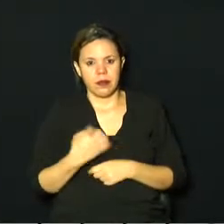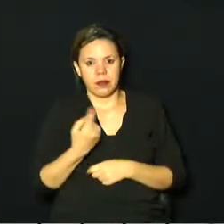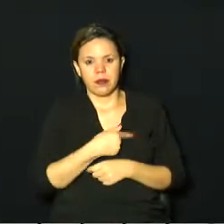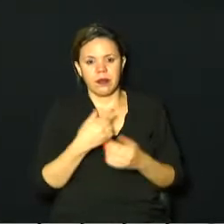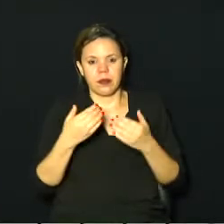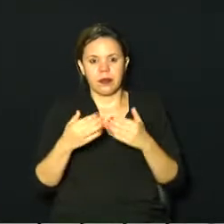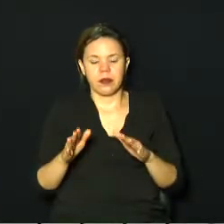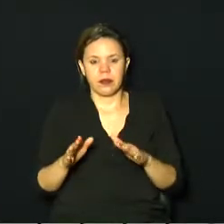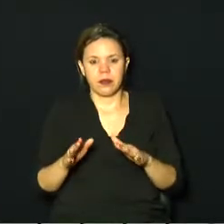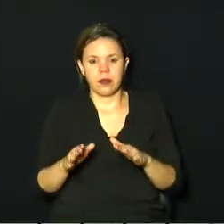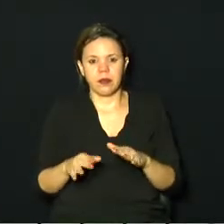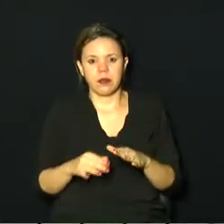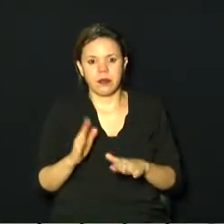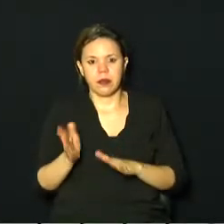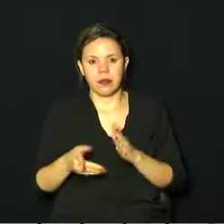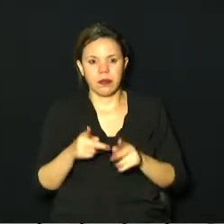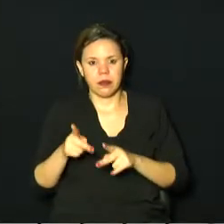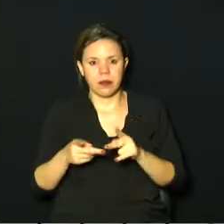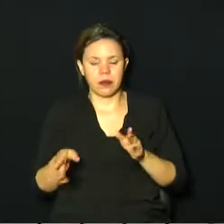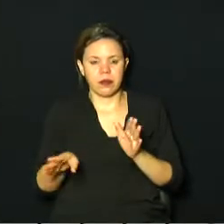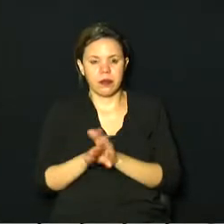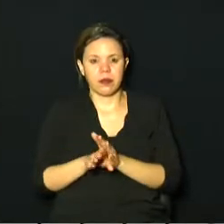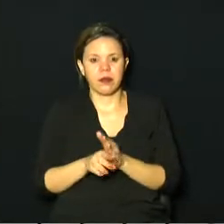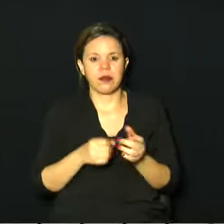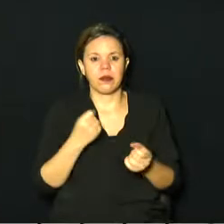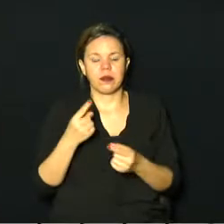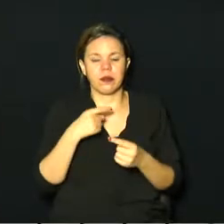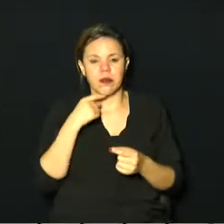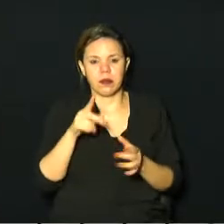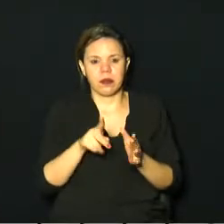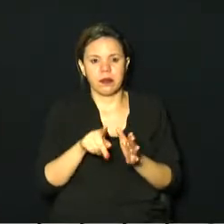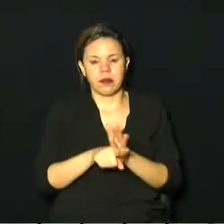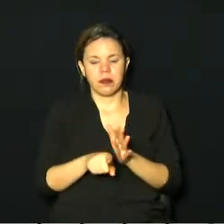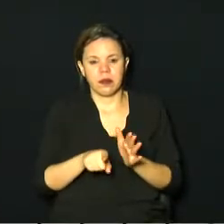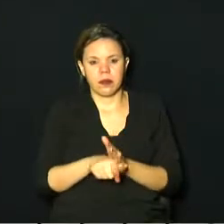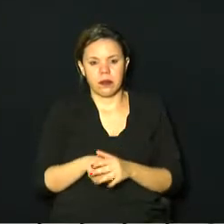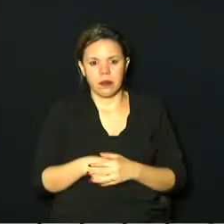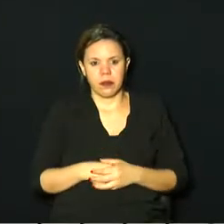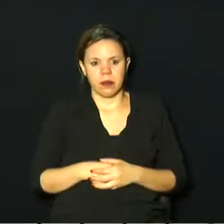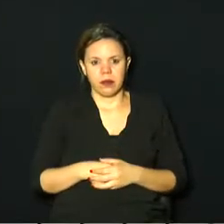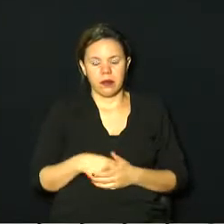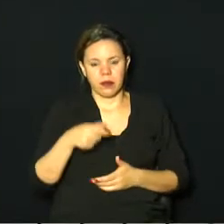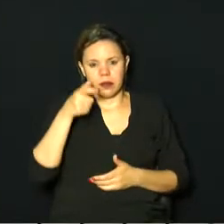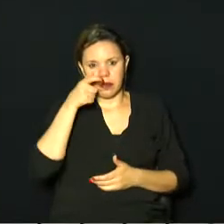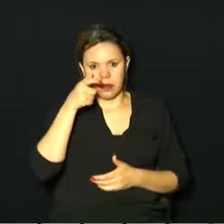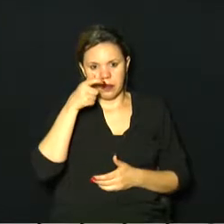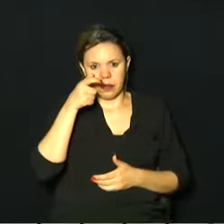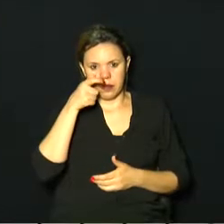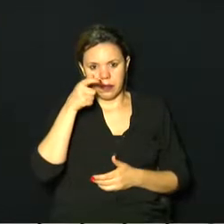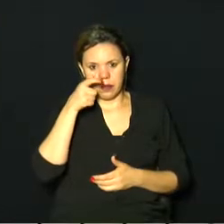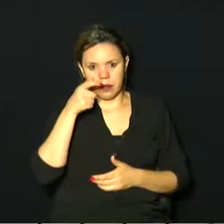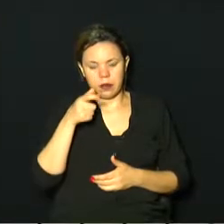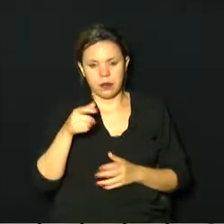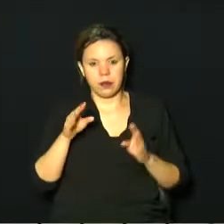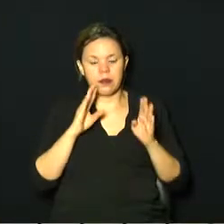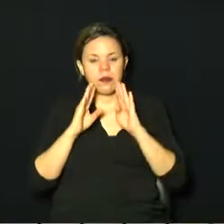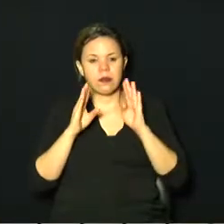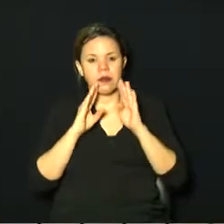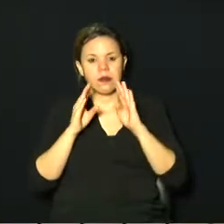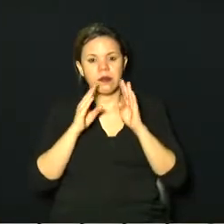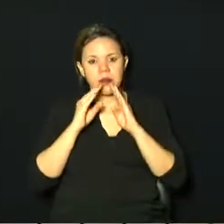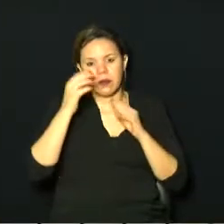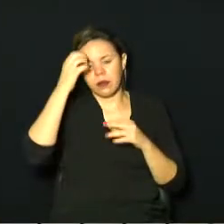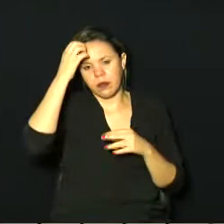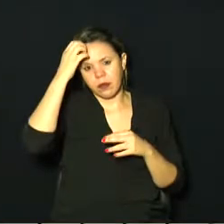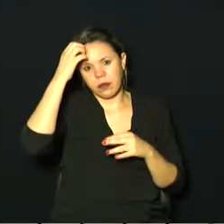as pessoas que já estão chegando aqui, algumas manifestações de pessoas que estão nos assistindo pelo Face, tem